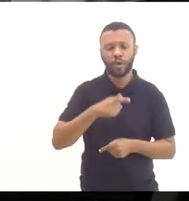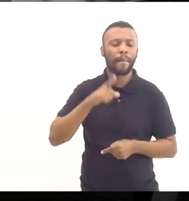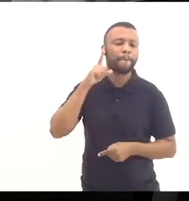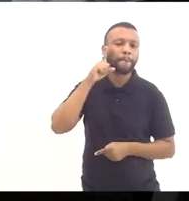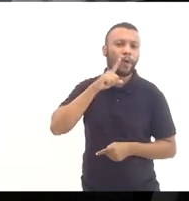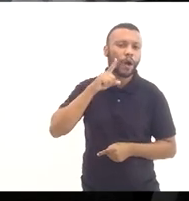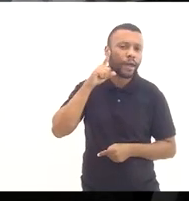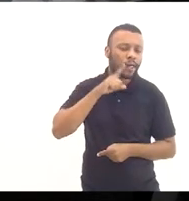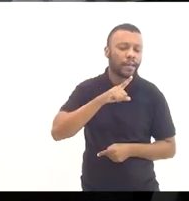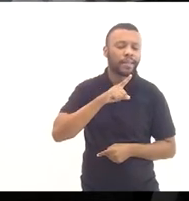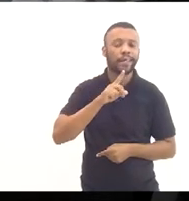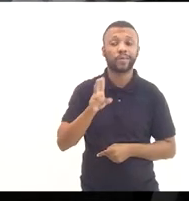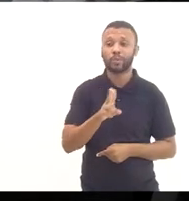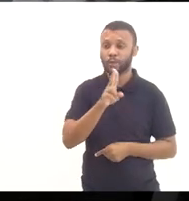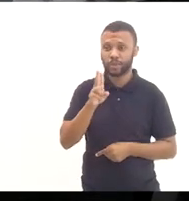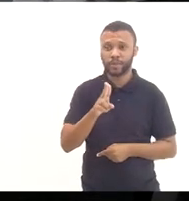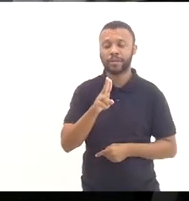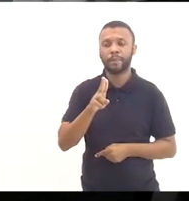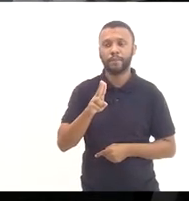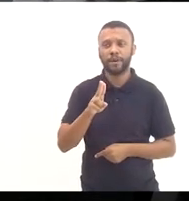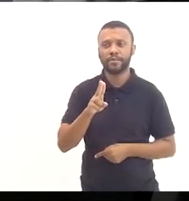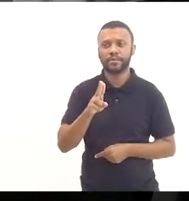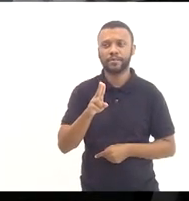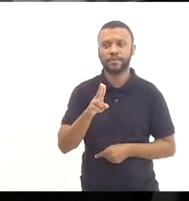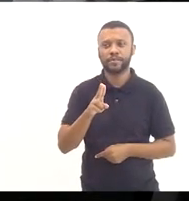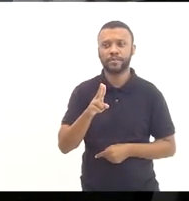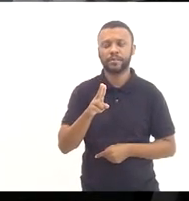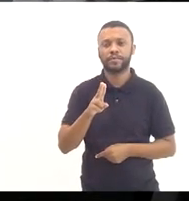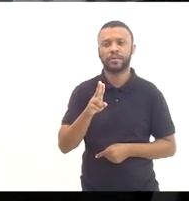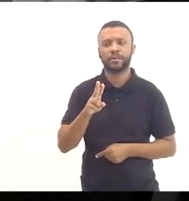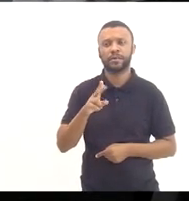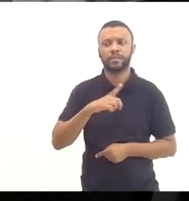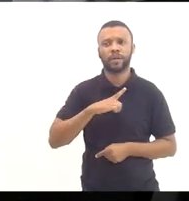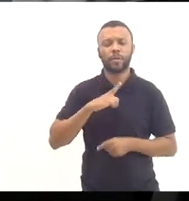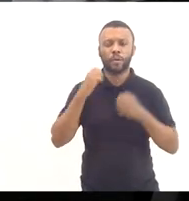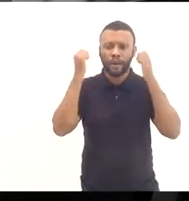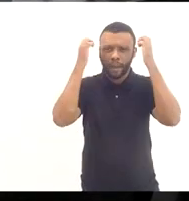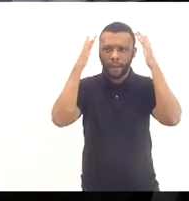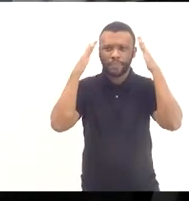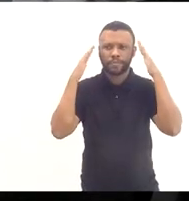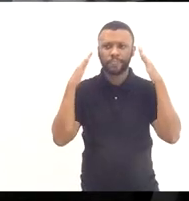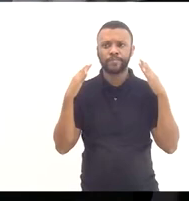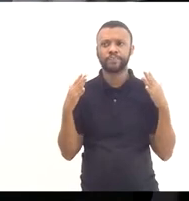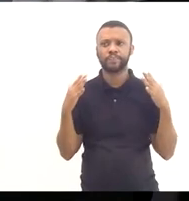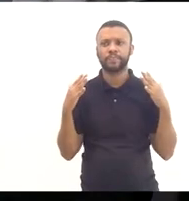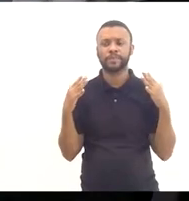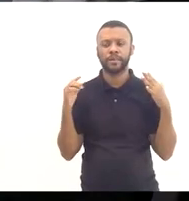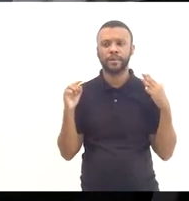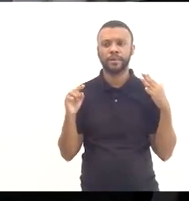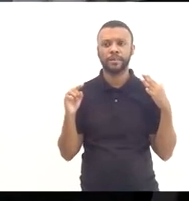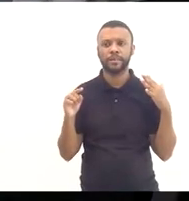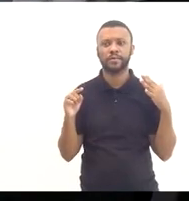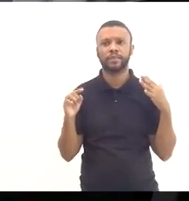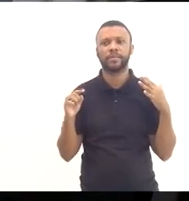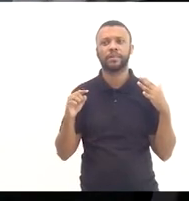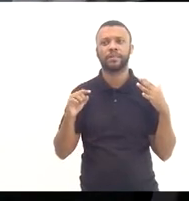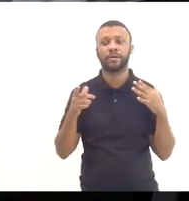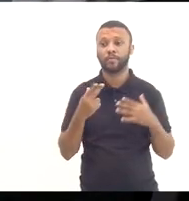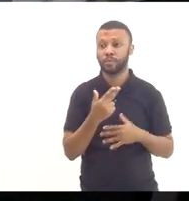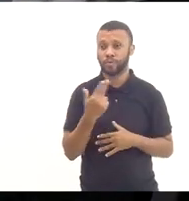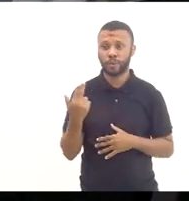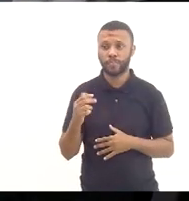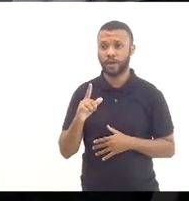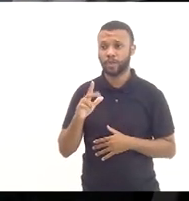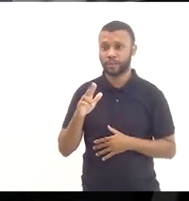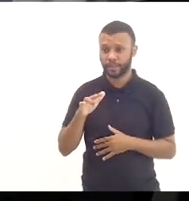tô usando um vestido verde com branco tem o cabelo comprido sou mulher cadeirante meu